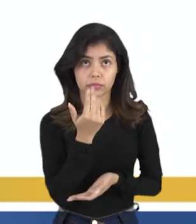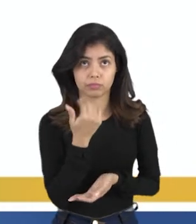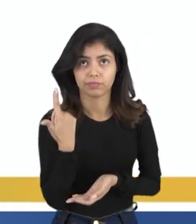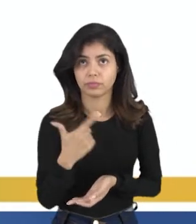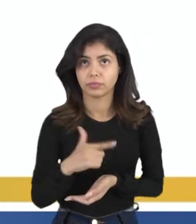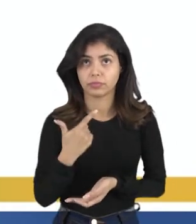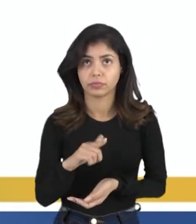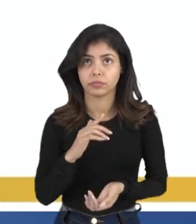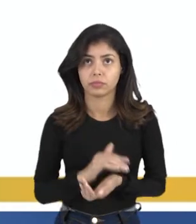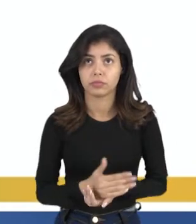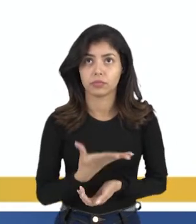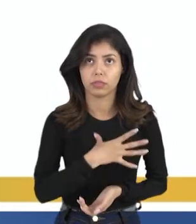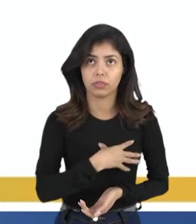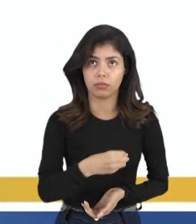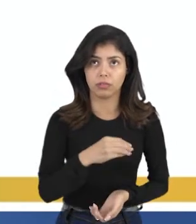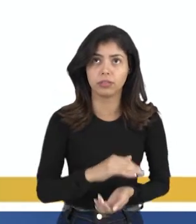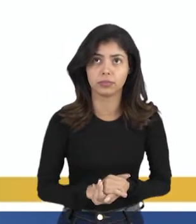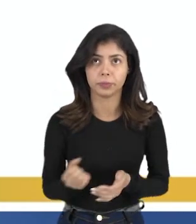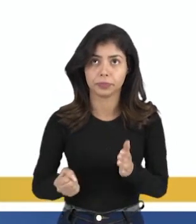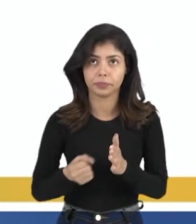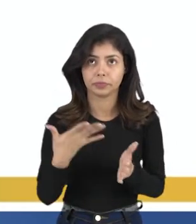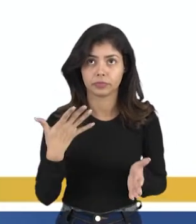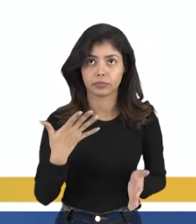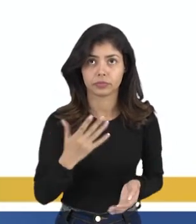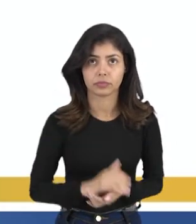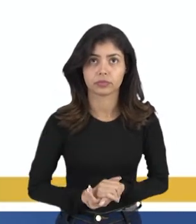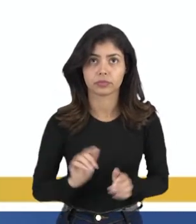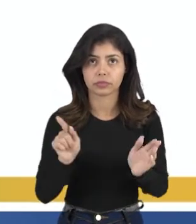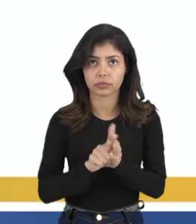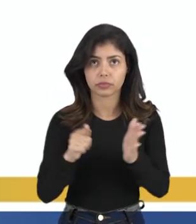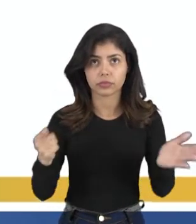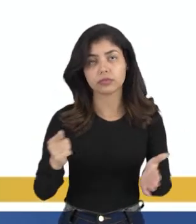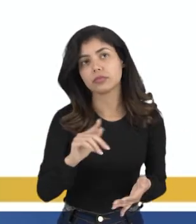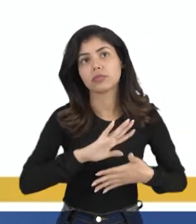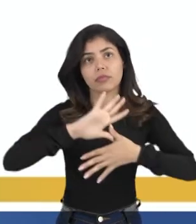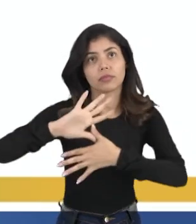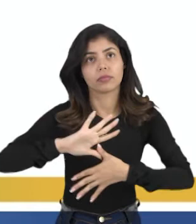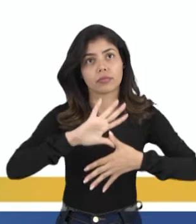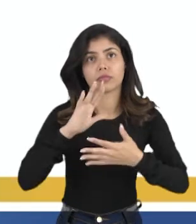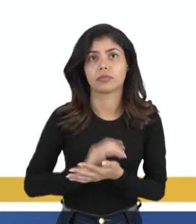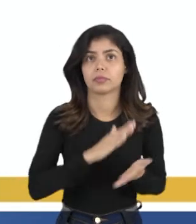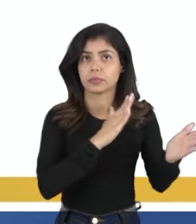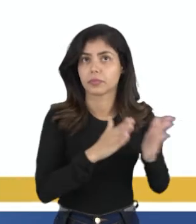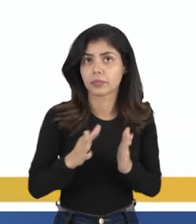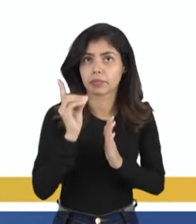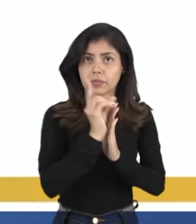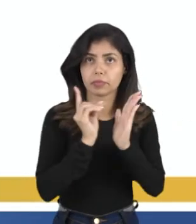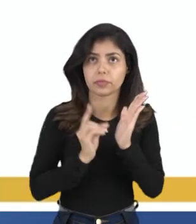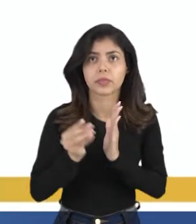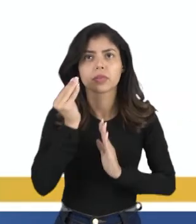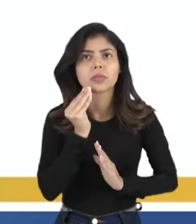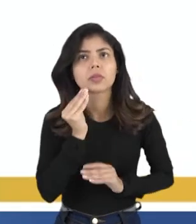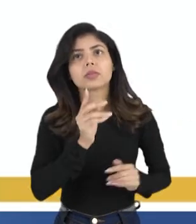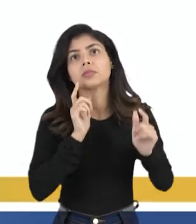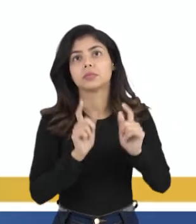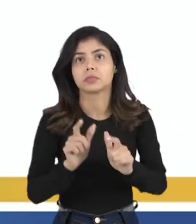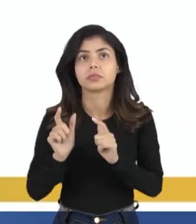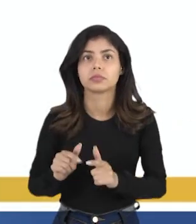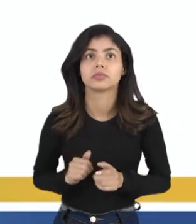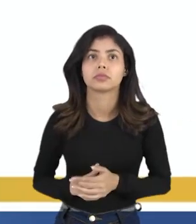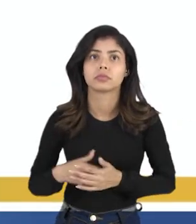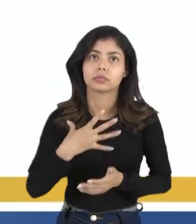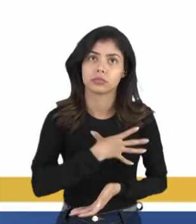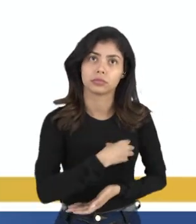não ter comida para alimentar os filhos. Inúmeros jornalistas americanos passaram décadas tentando localizar a